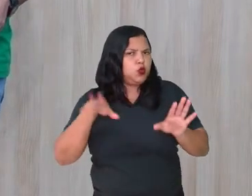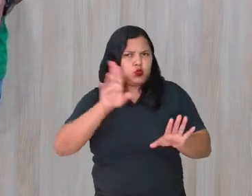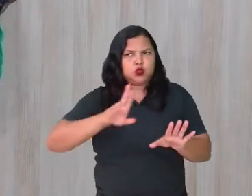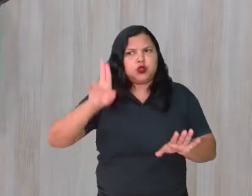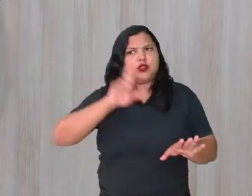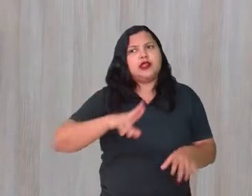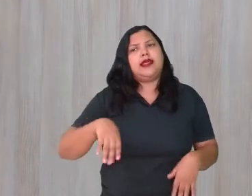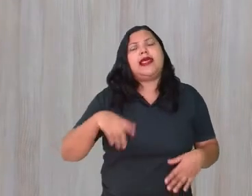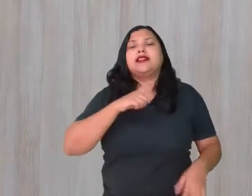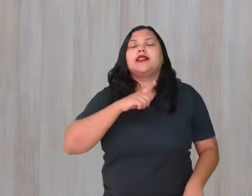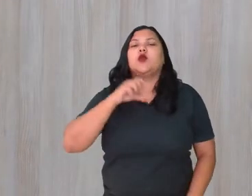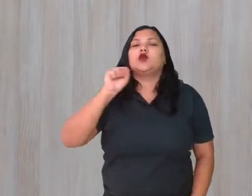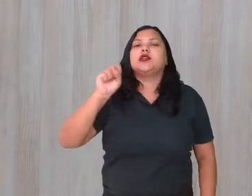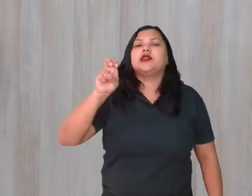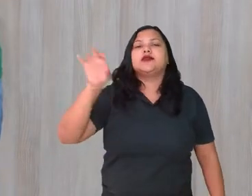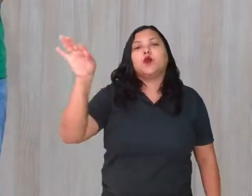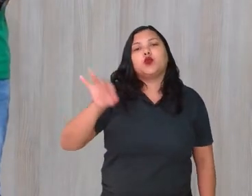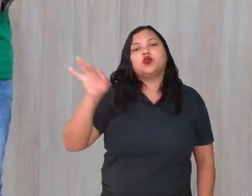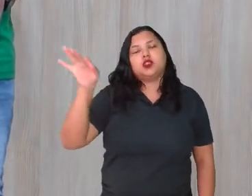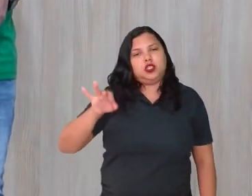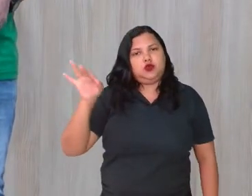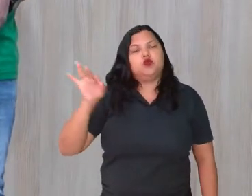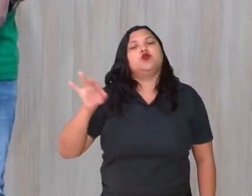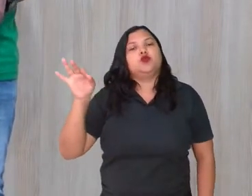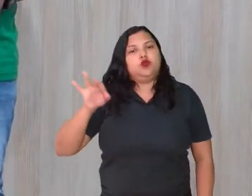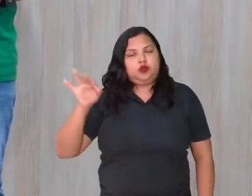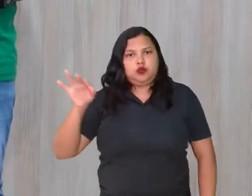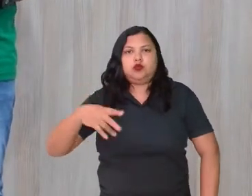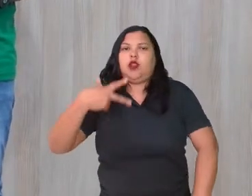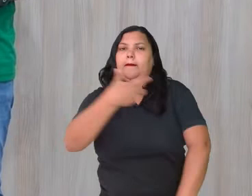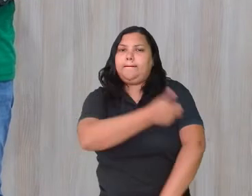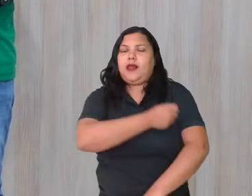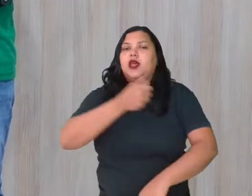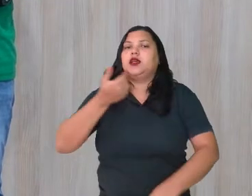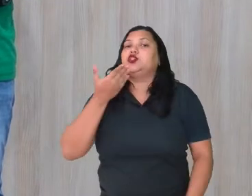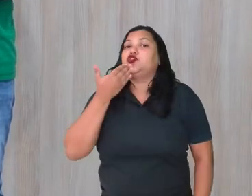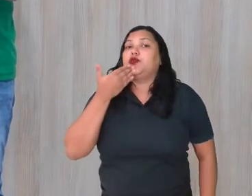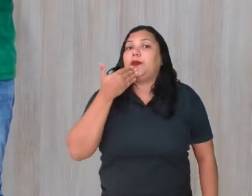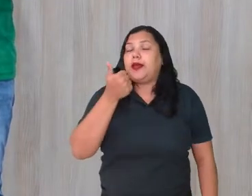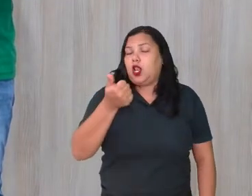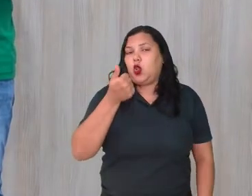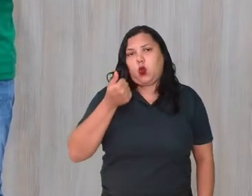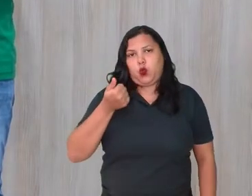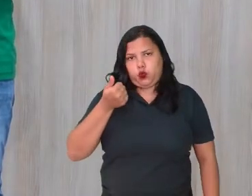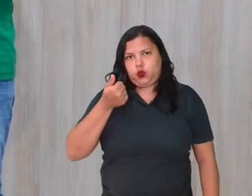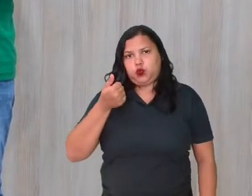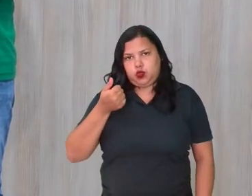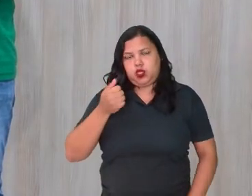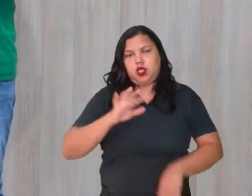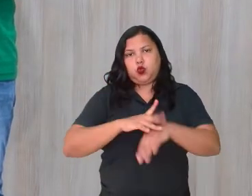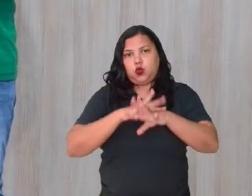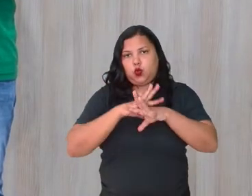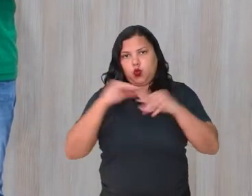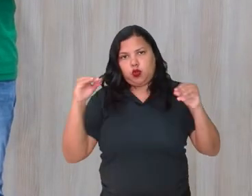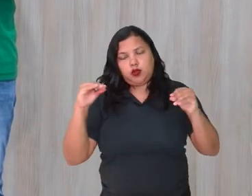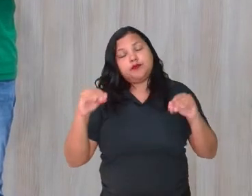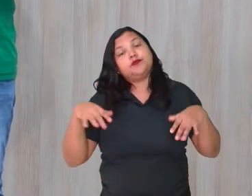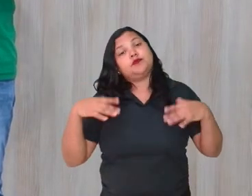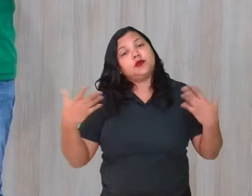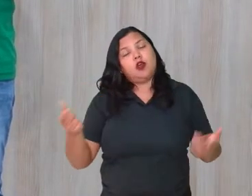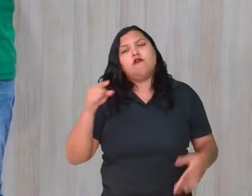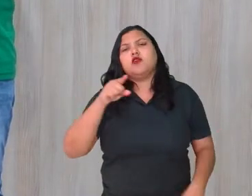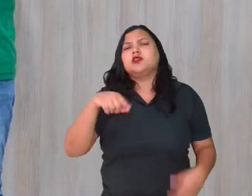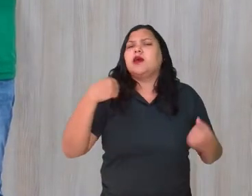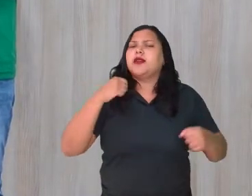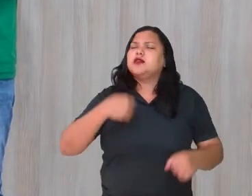aqui, ela tem 85% de chance de ser eficiente, tá bom? E isso também você tem que